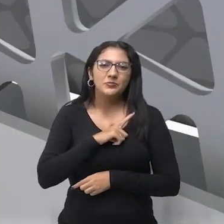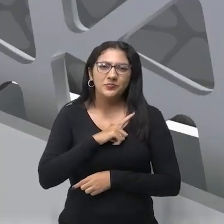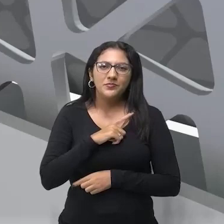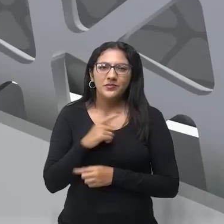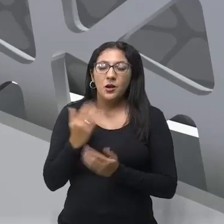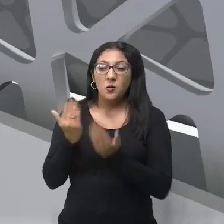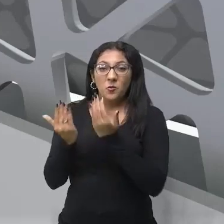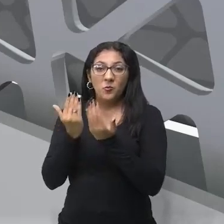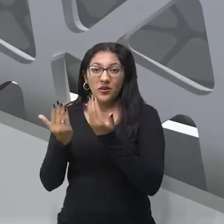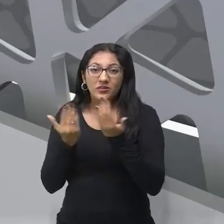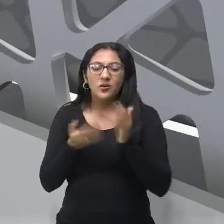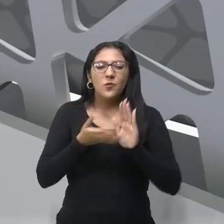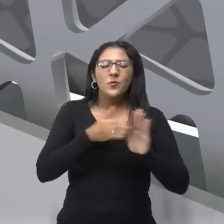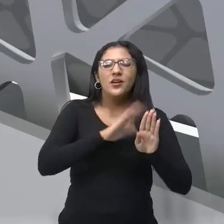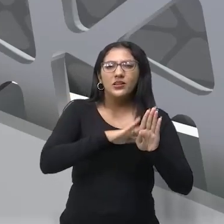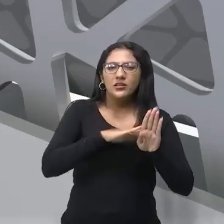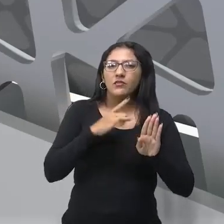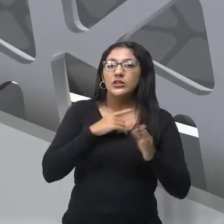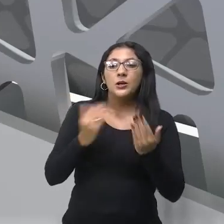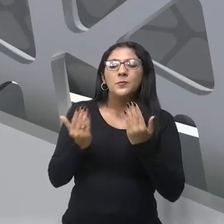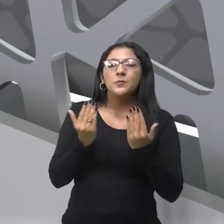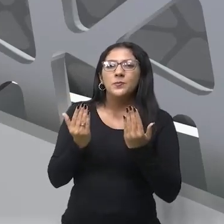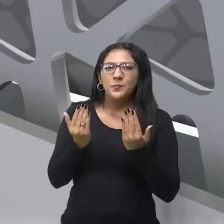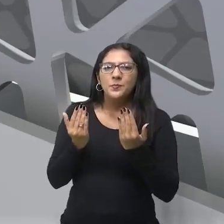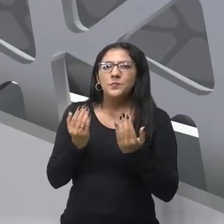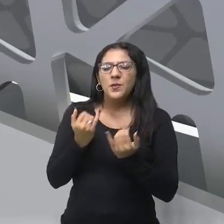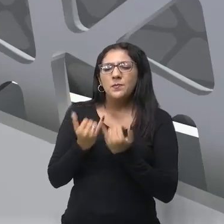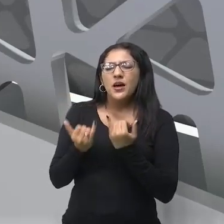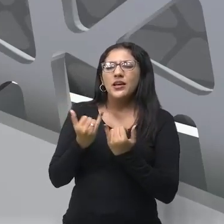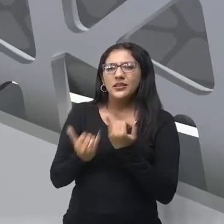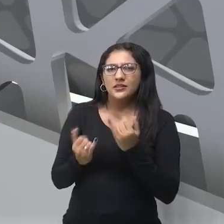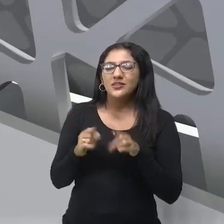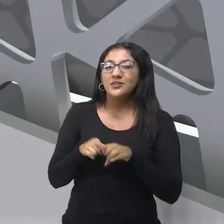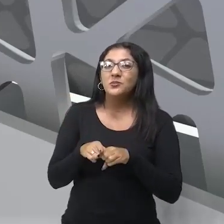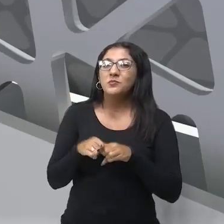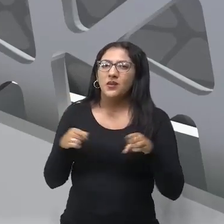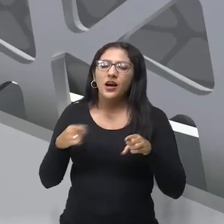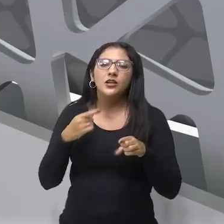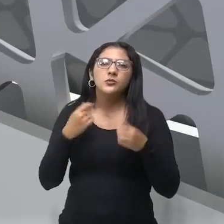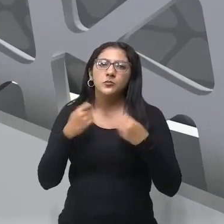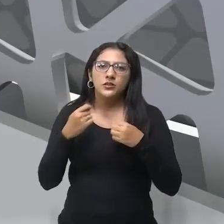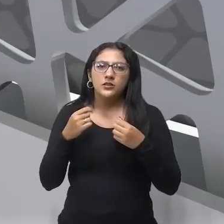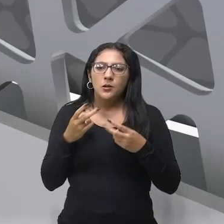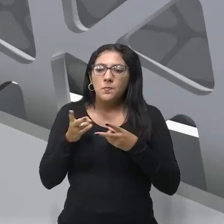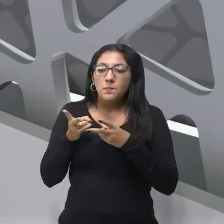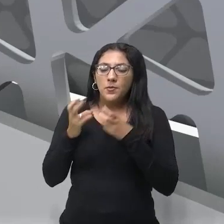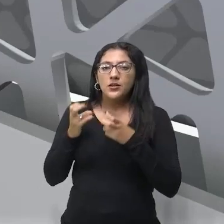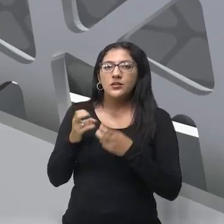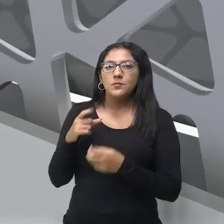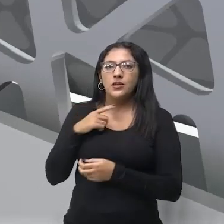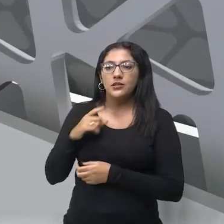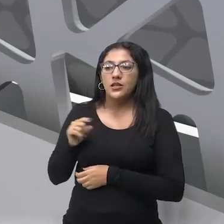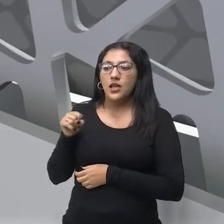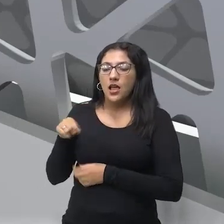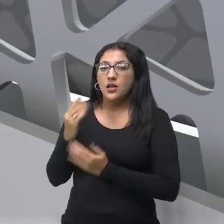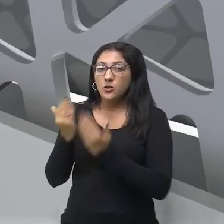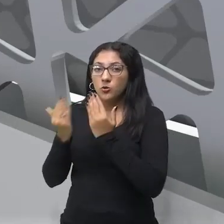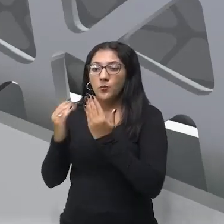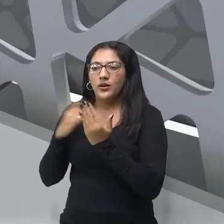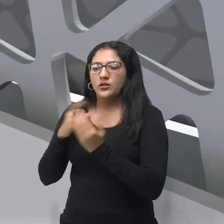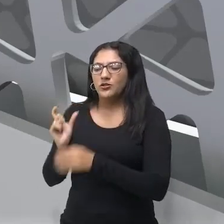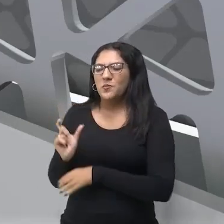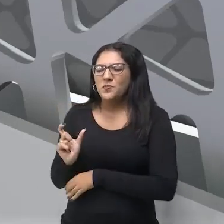existe. Metáfora e comparação são parecidas, mas tem diferença, né? Tem ali a questão da construção, a